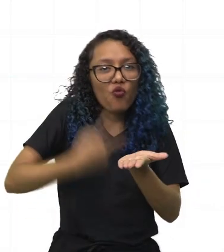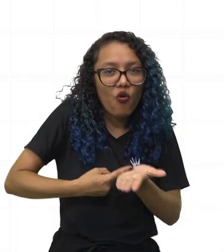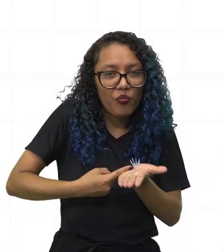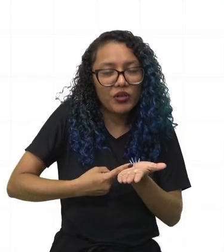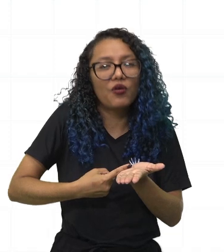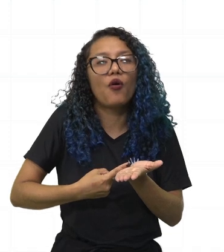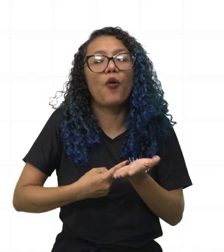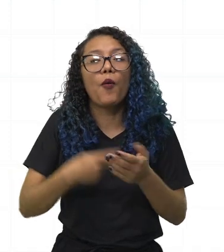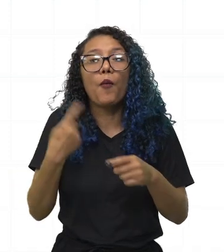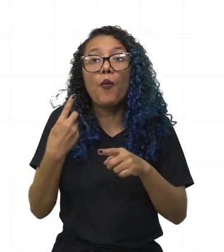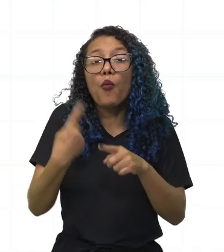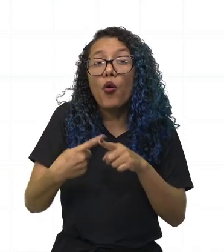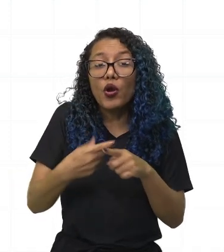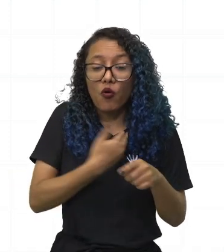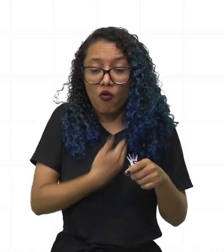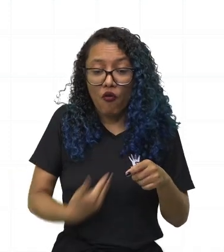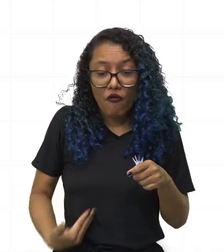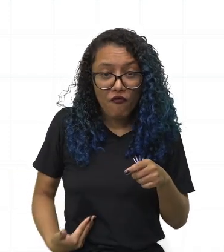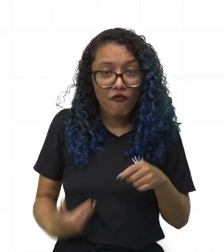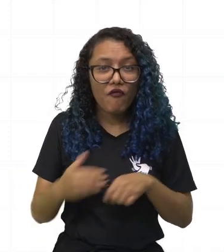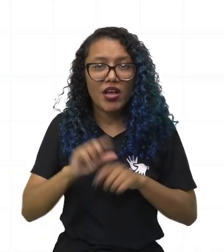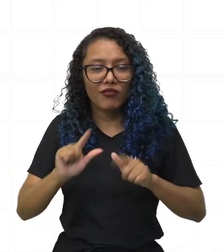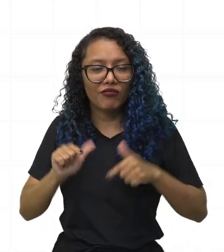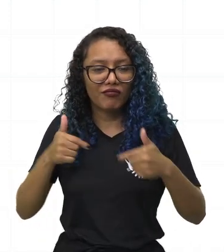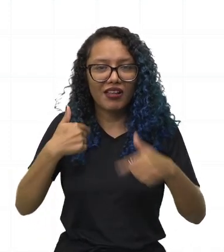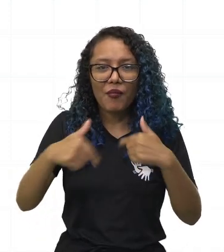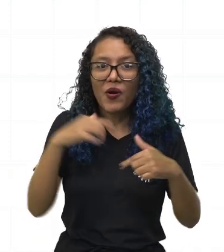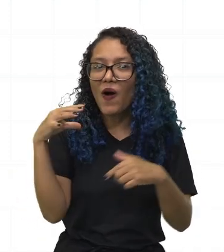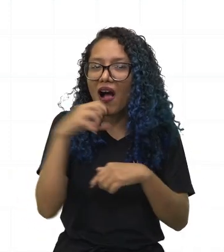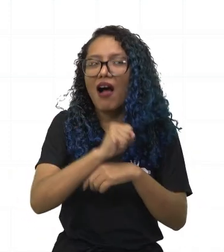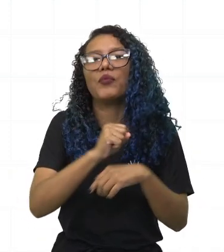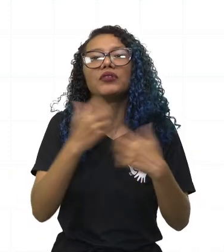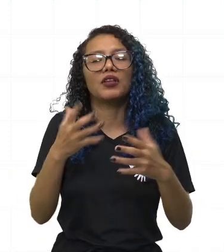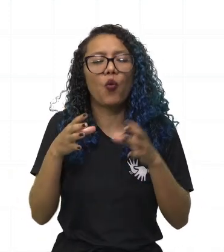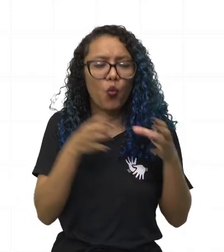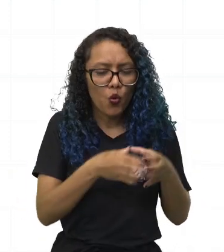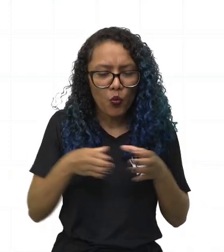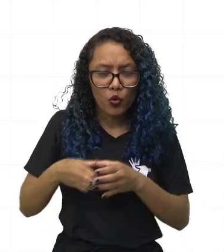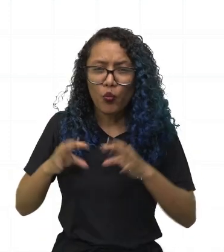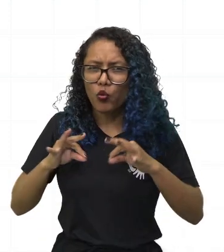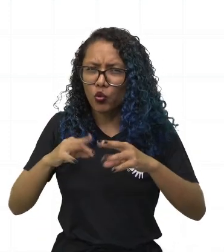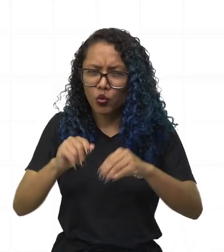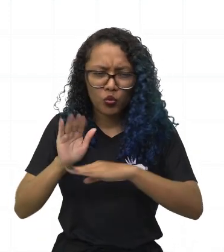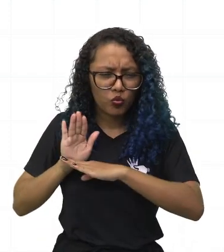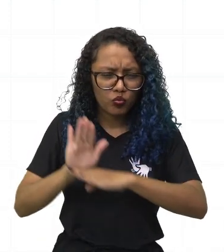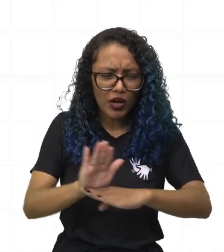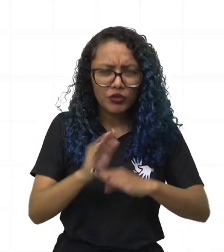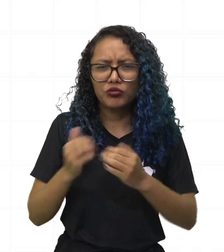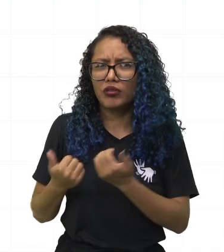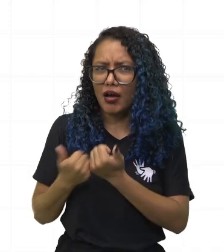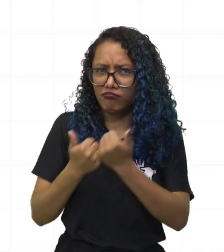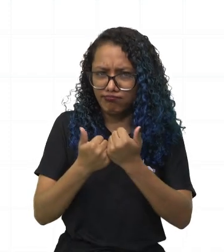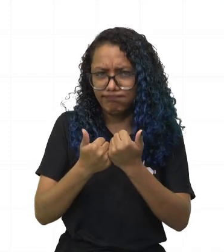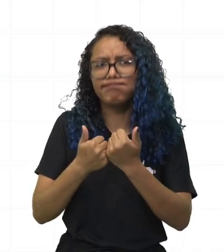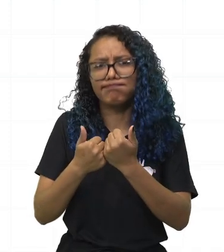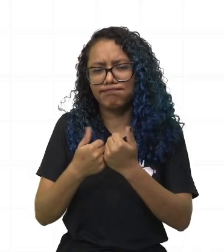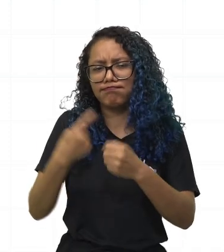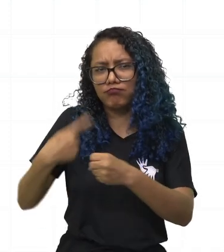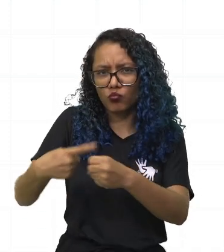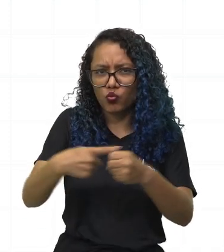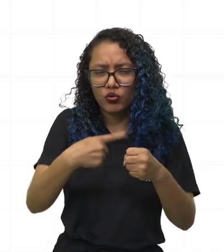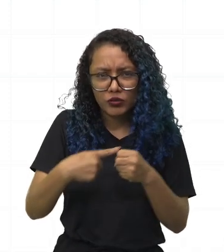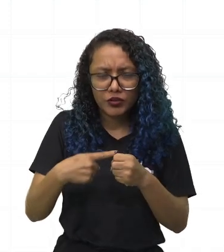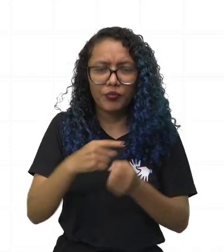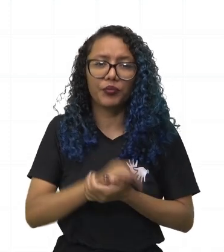estado conseguiu colocar todas as equipes necessárias em campo para ajudar o município. São ações que